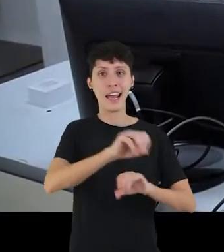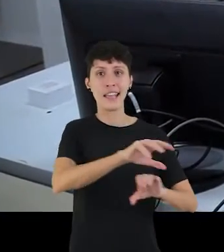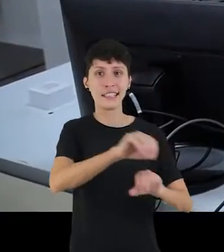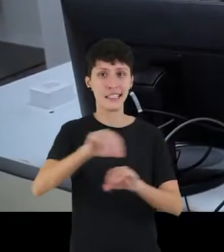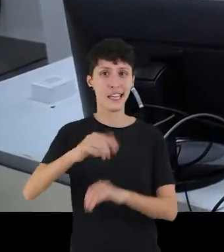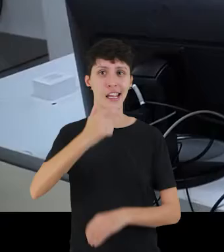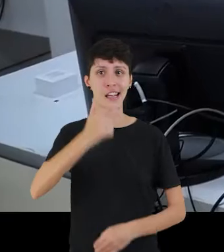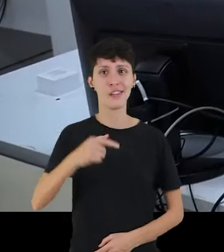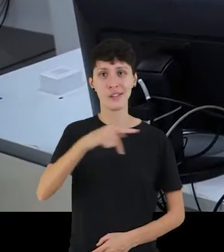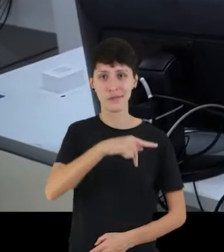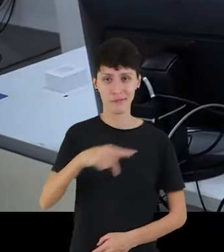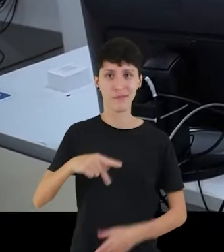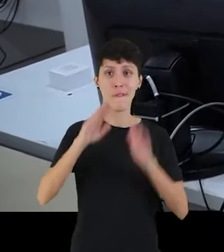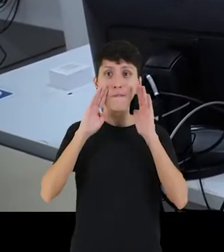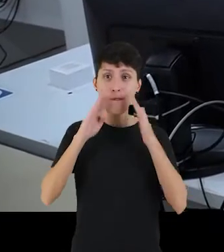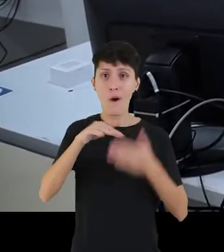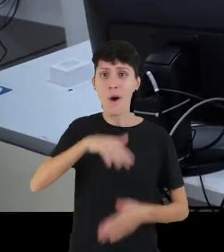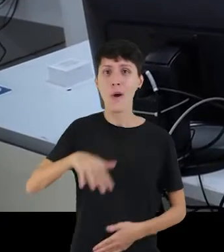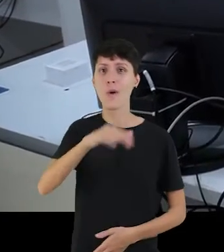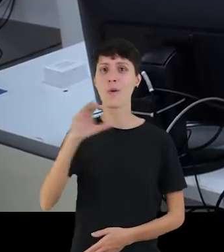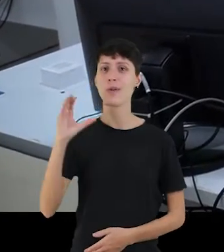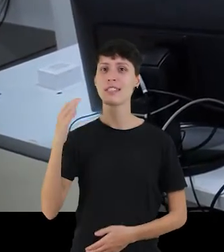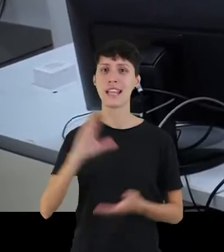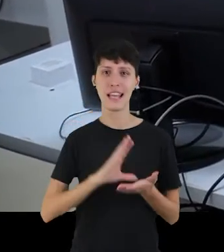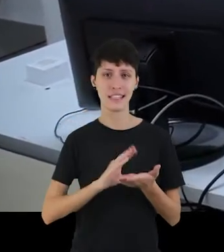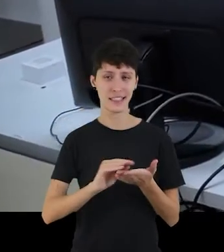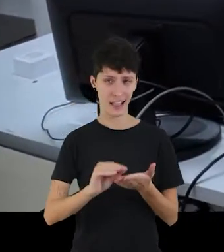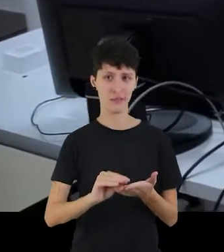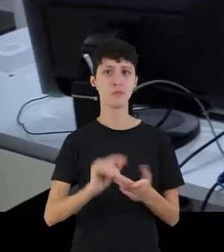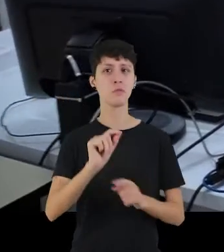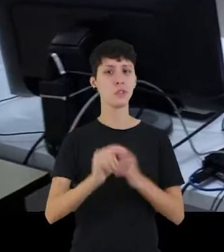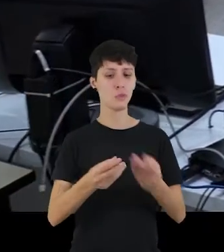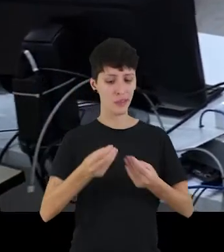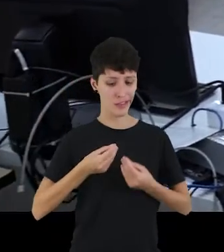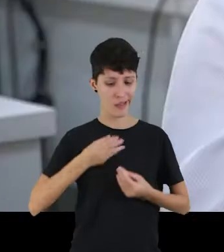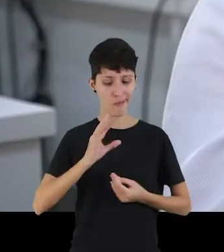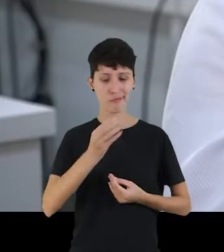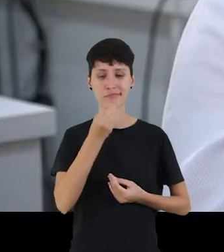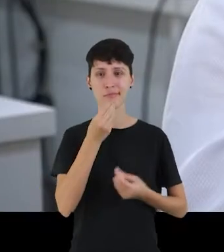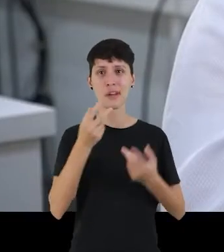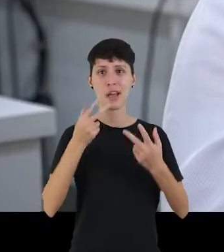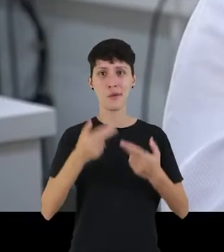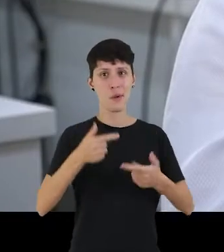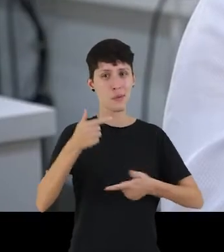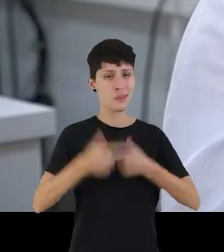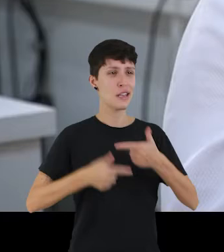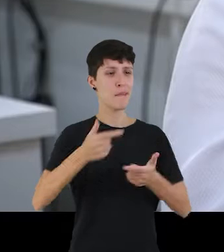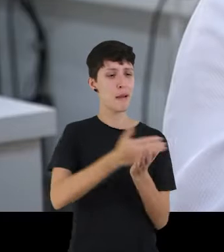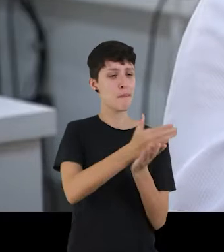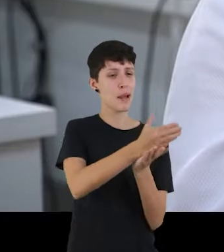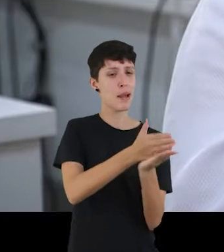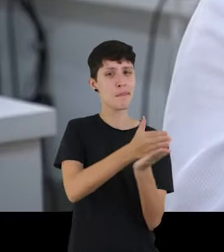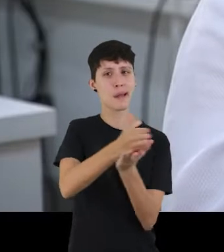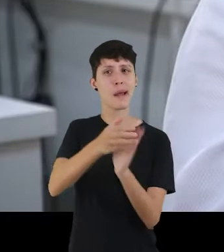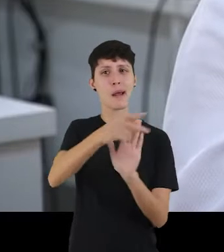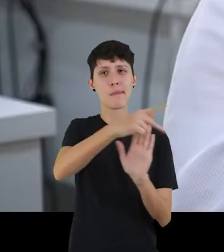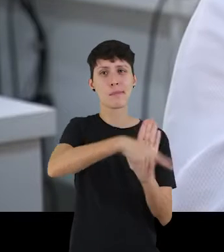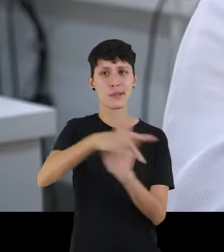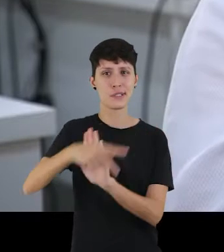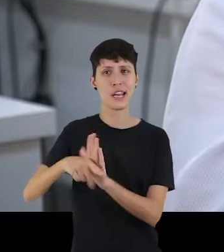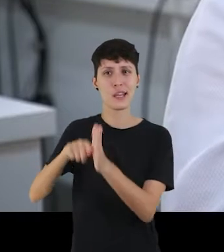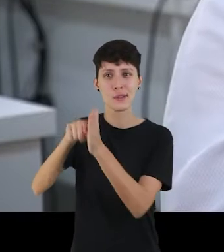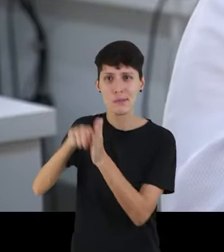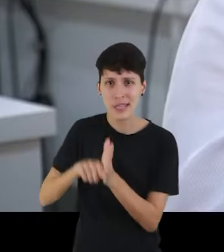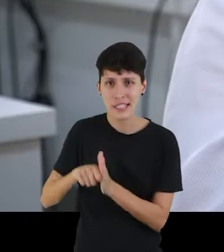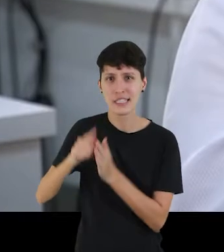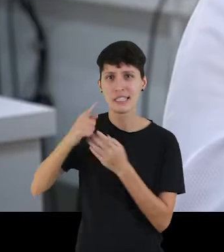me dedicado exclusivamente à área de ciências de dados, o que me permitiu trabalhar em diferentes projetos de pesquisa